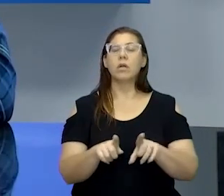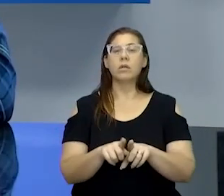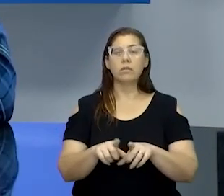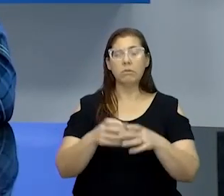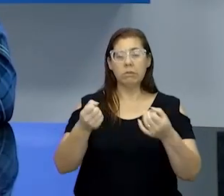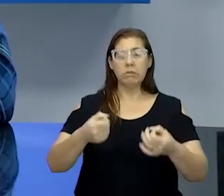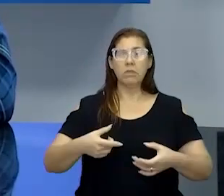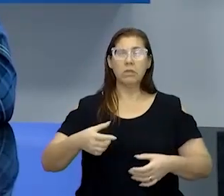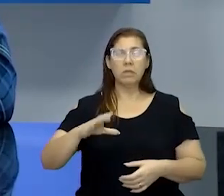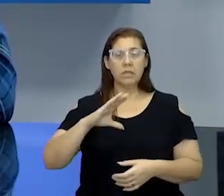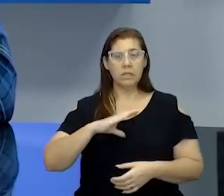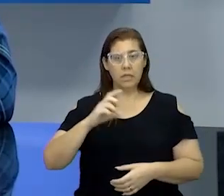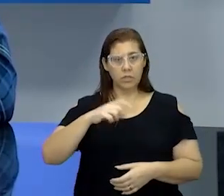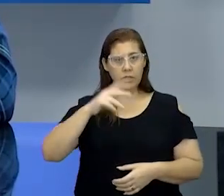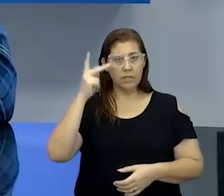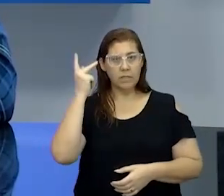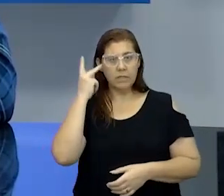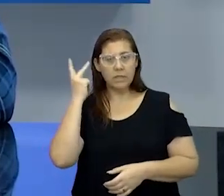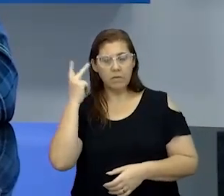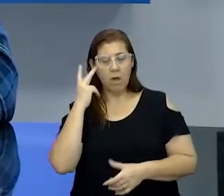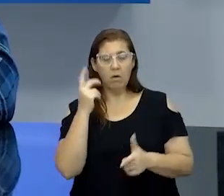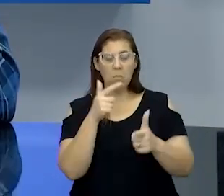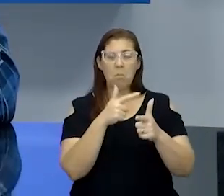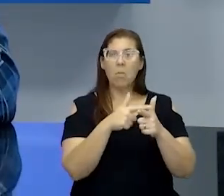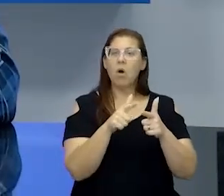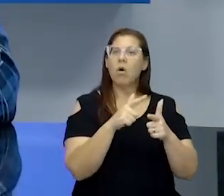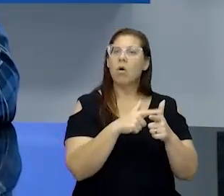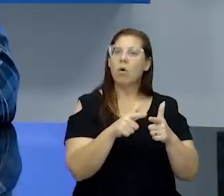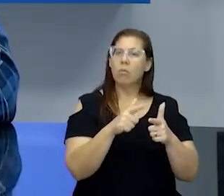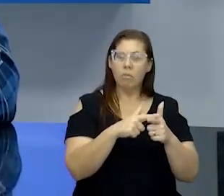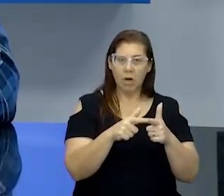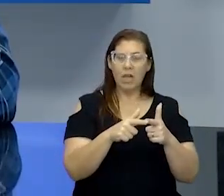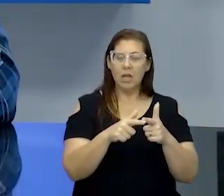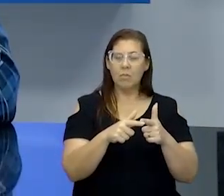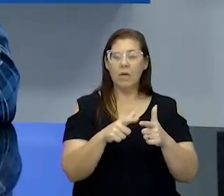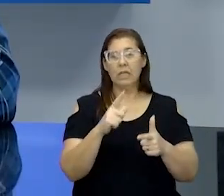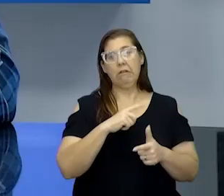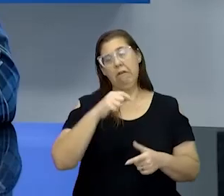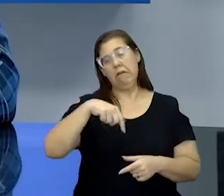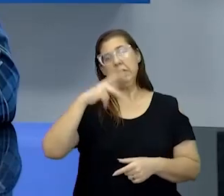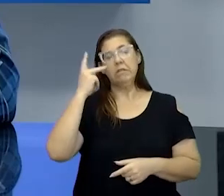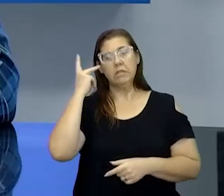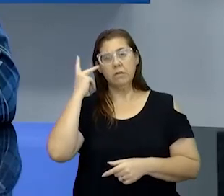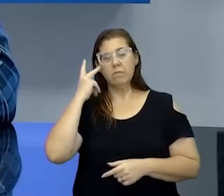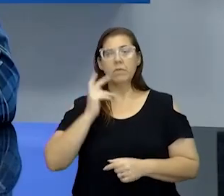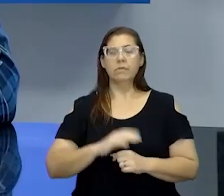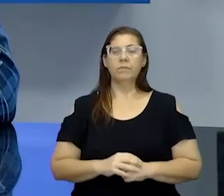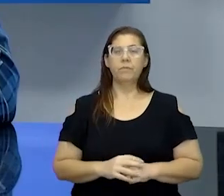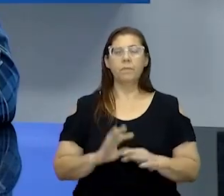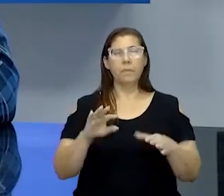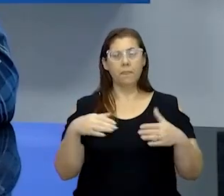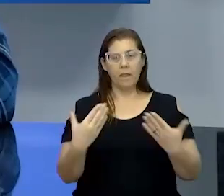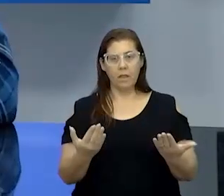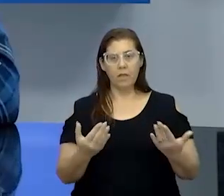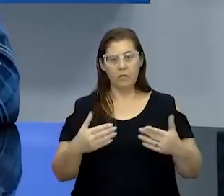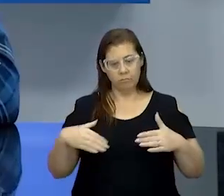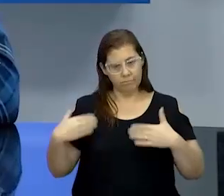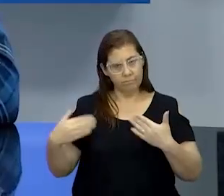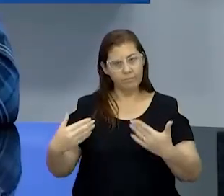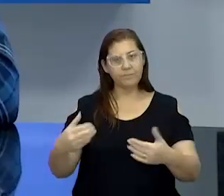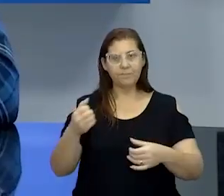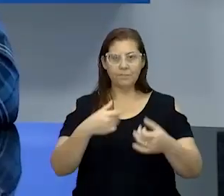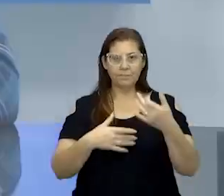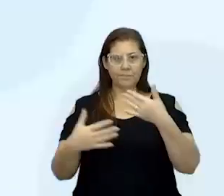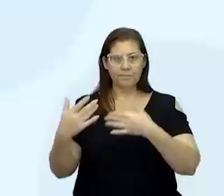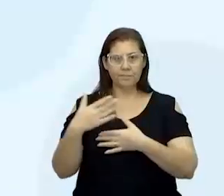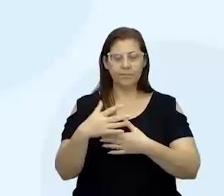uma cidade aqui de São Paulo, tá? Sobre os problemas que ela possui, beleza? Então vamos avançar na nossa tela mais